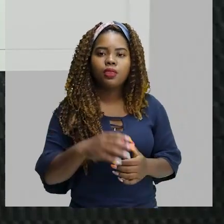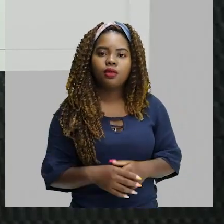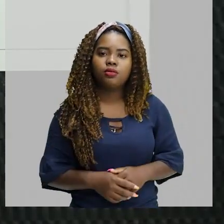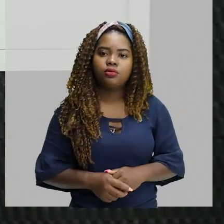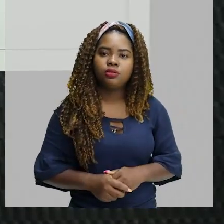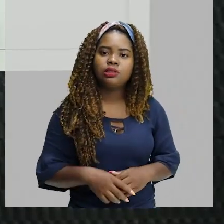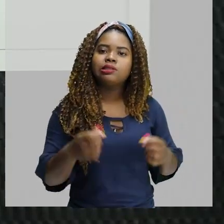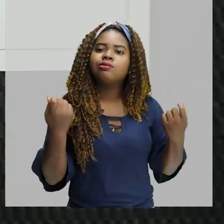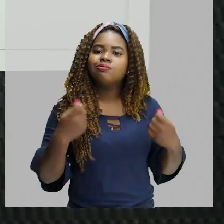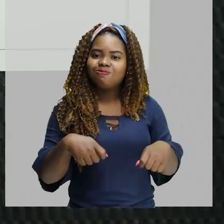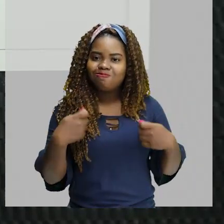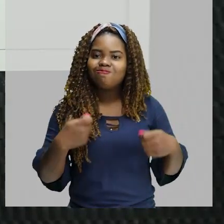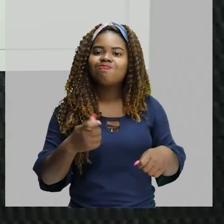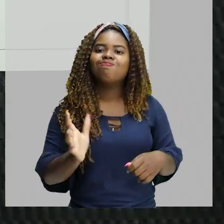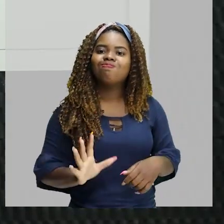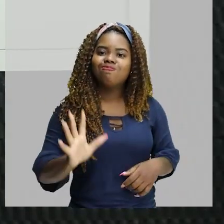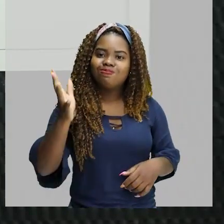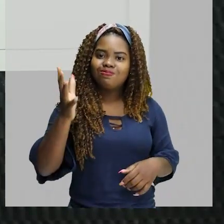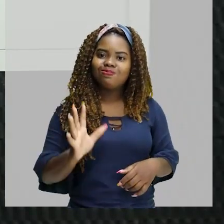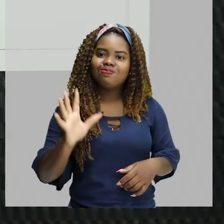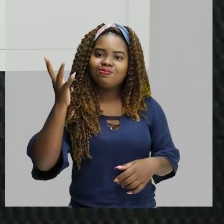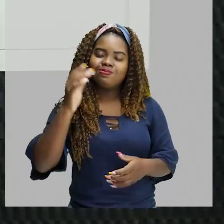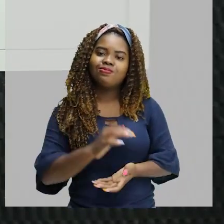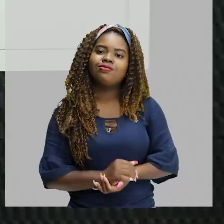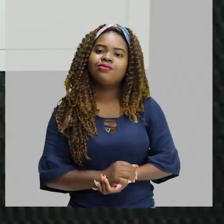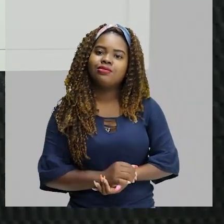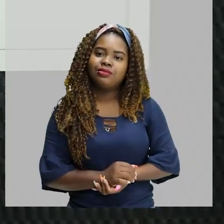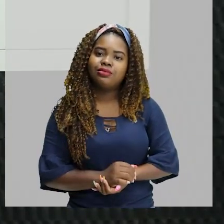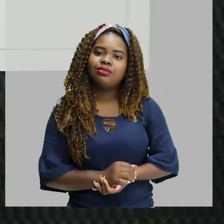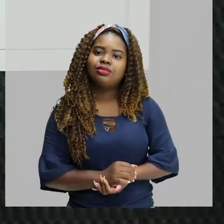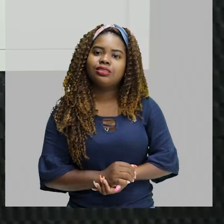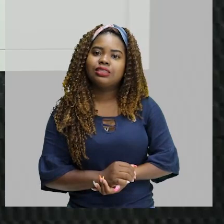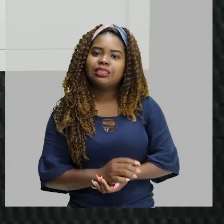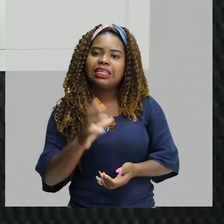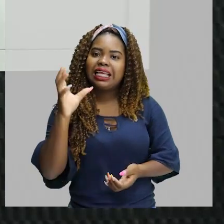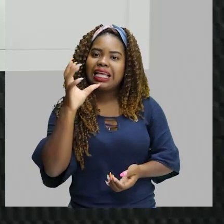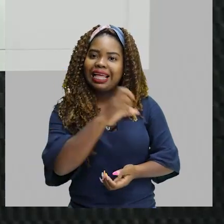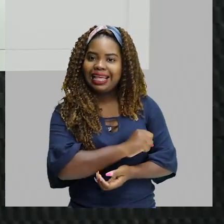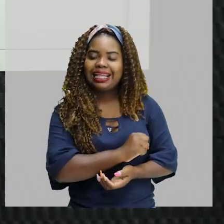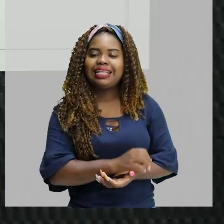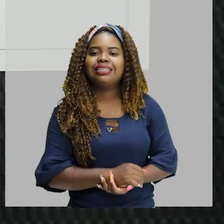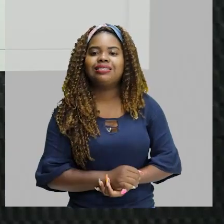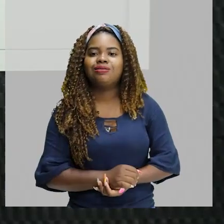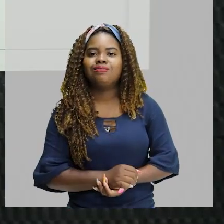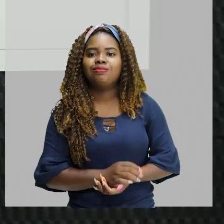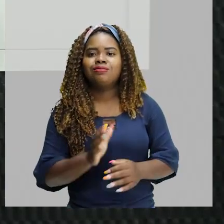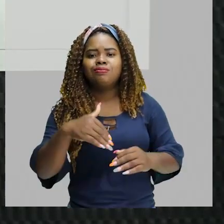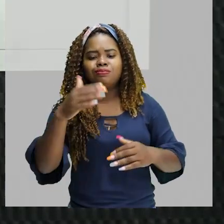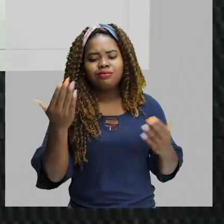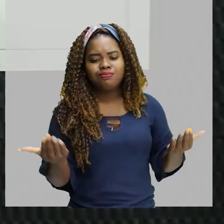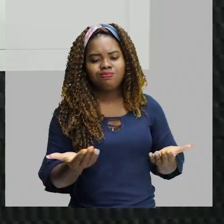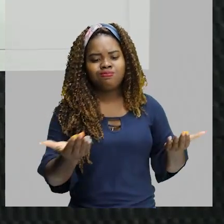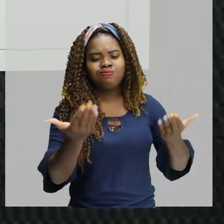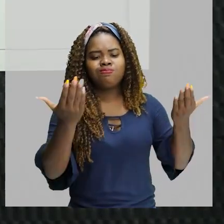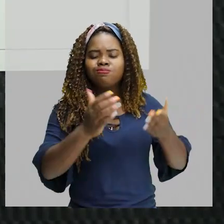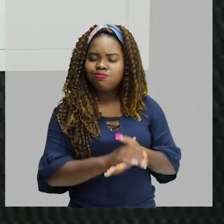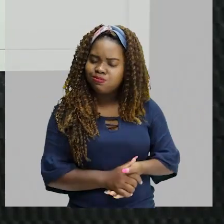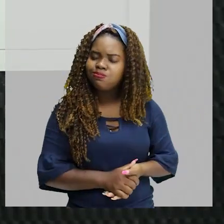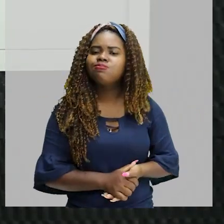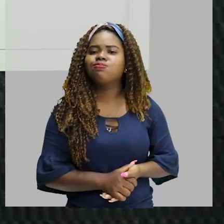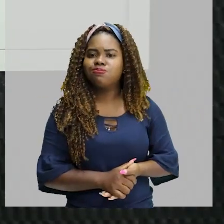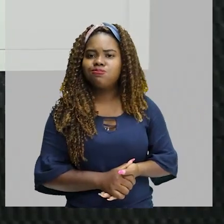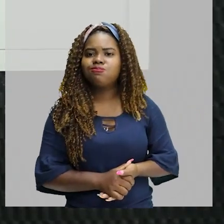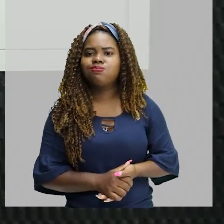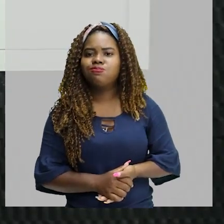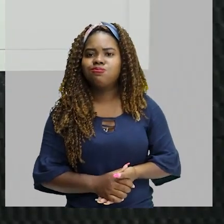algo que precisa ser realizado e com uma pressa maior, por isso mais dedicação, mais